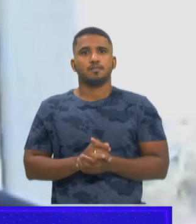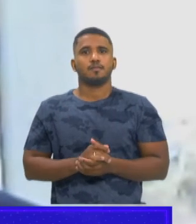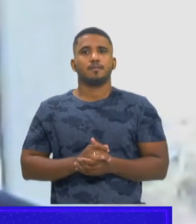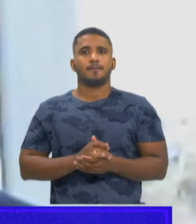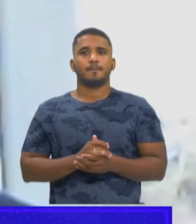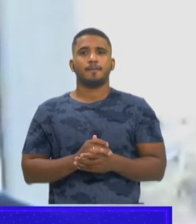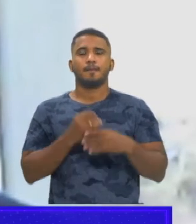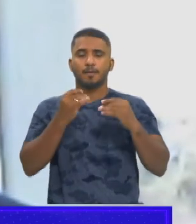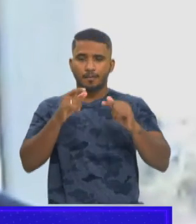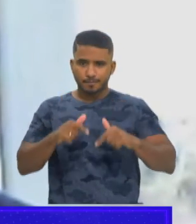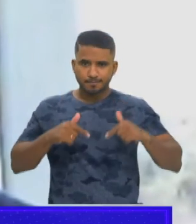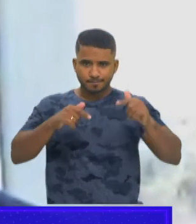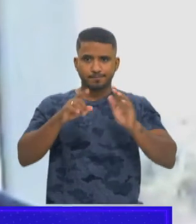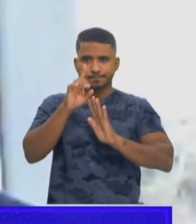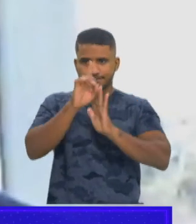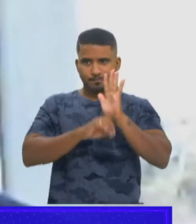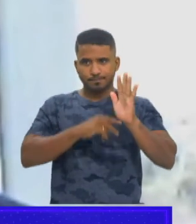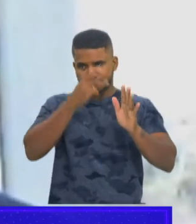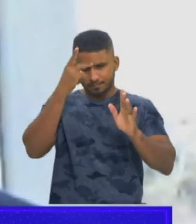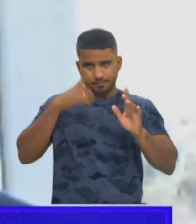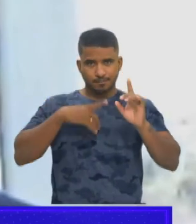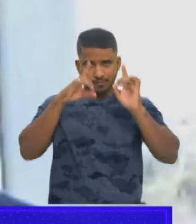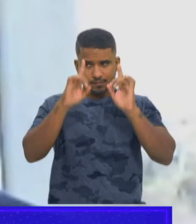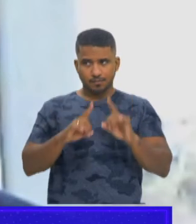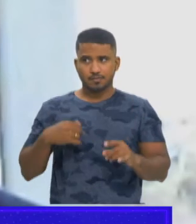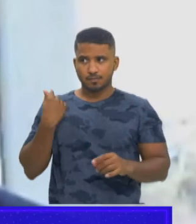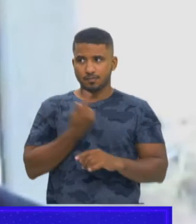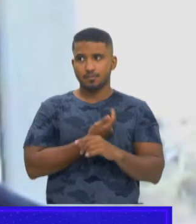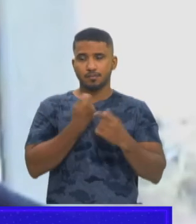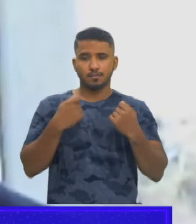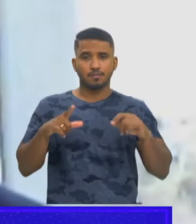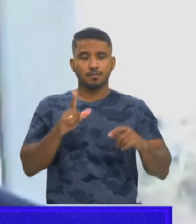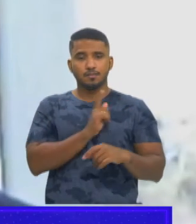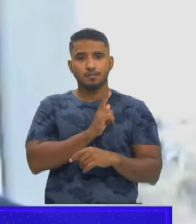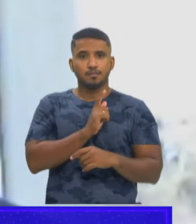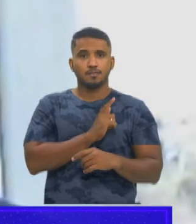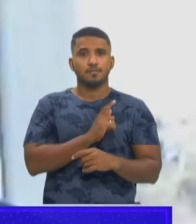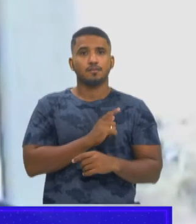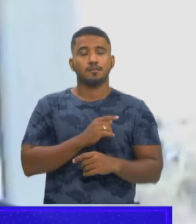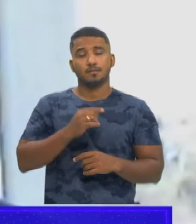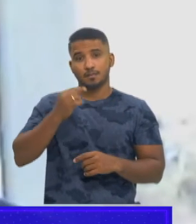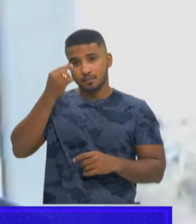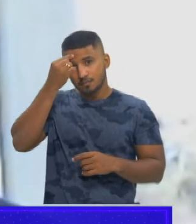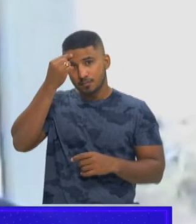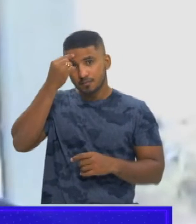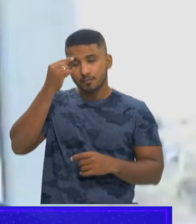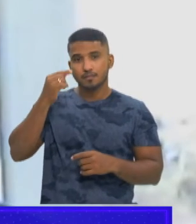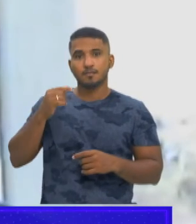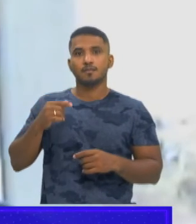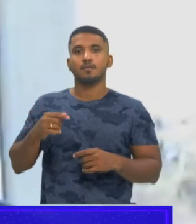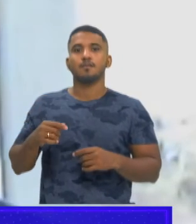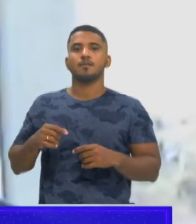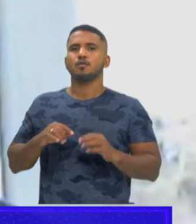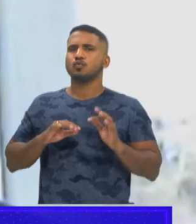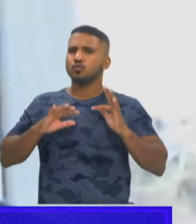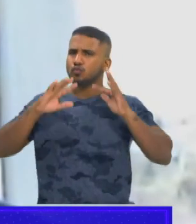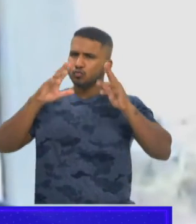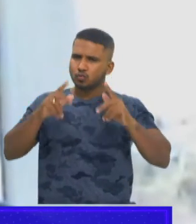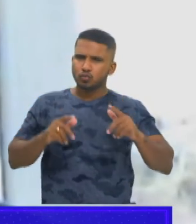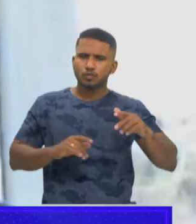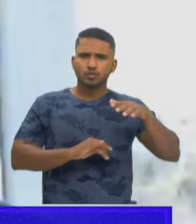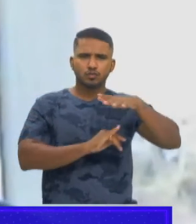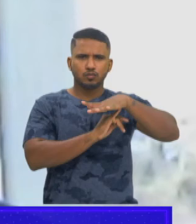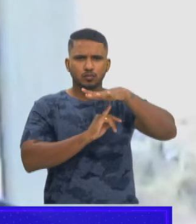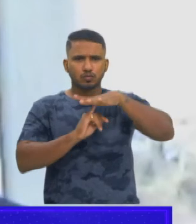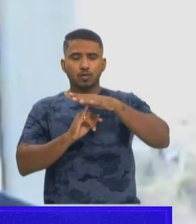do direito das pessoas com deficiência. Nós temos que ter conscientização massiva de todos os órgãos e instituições para que a